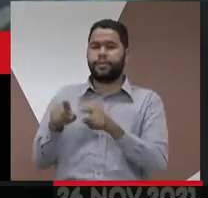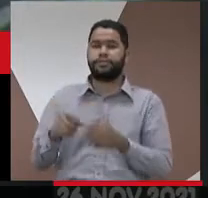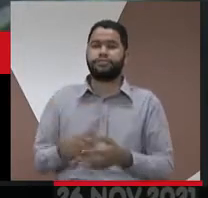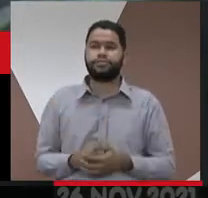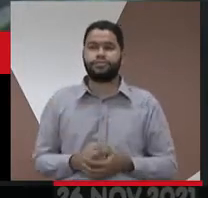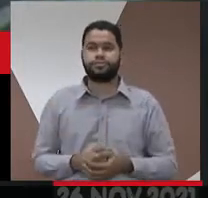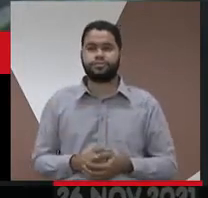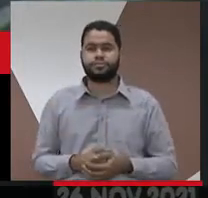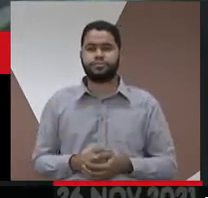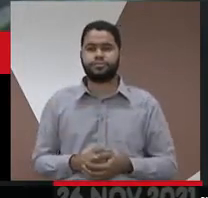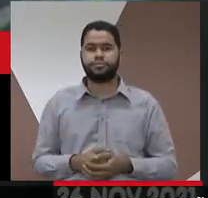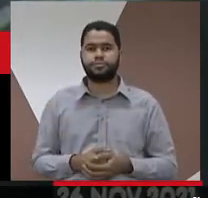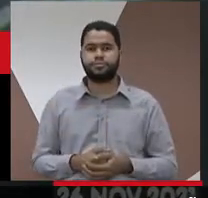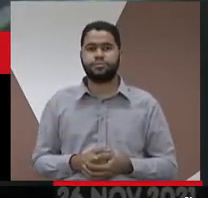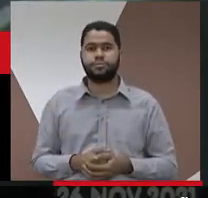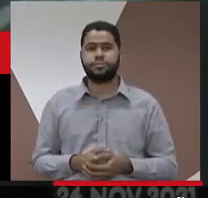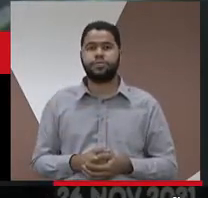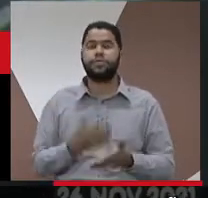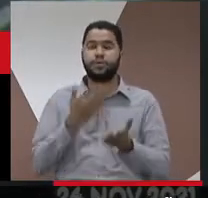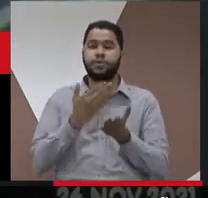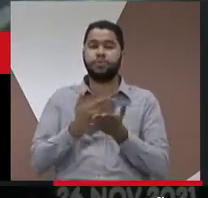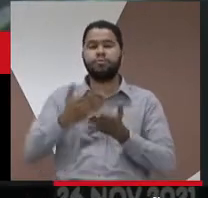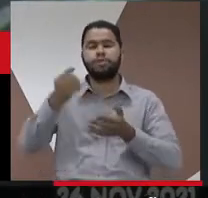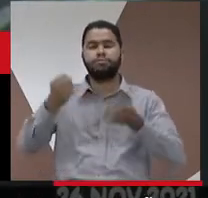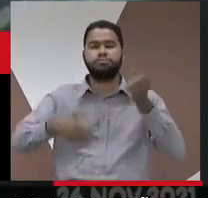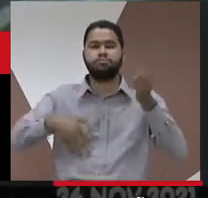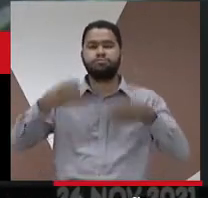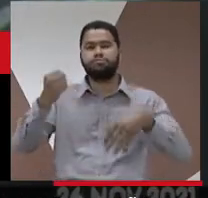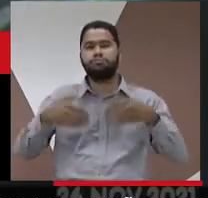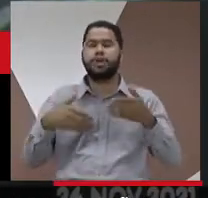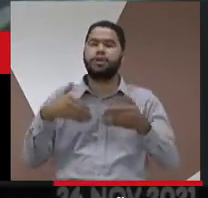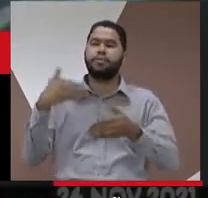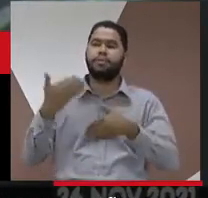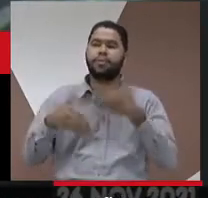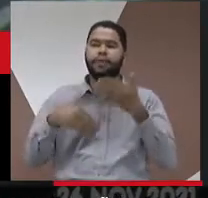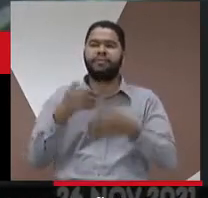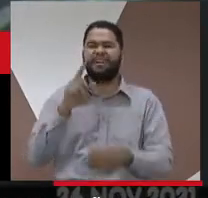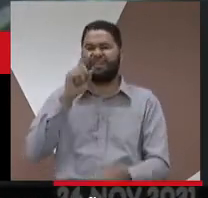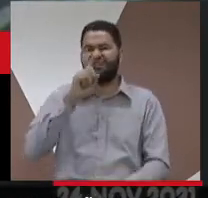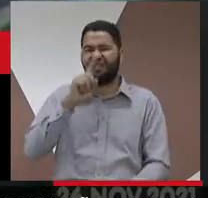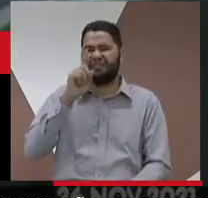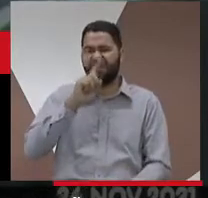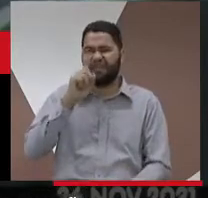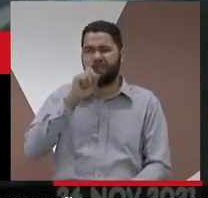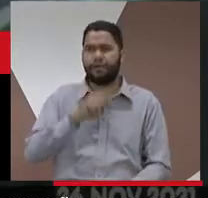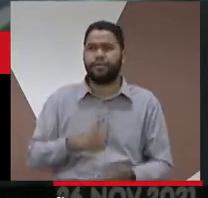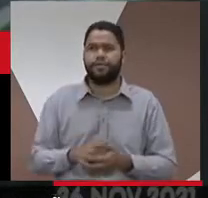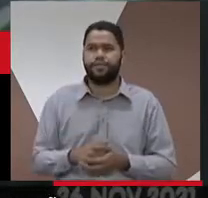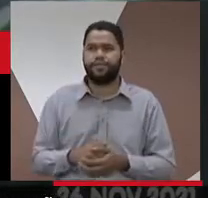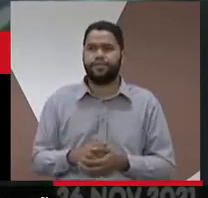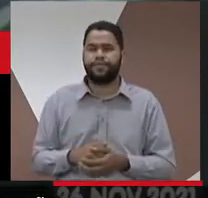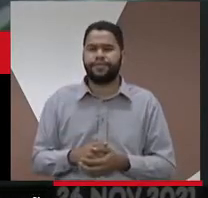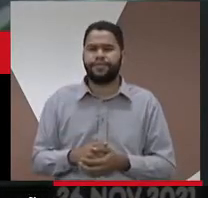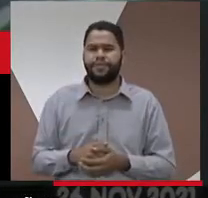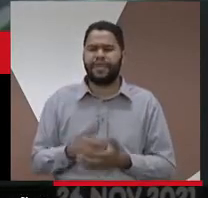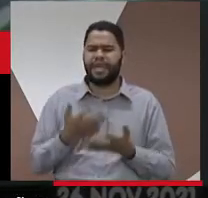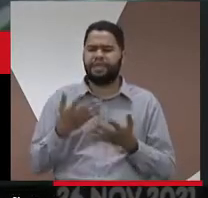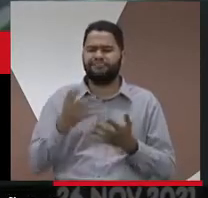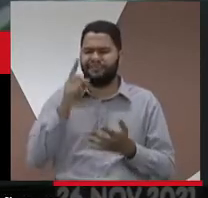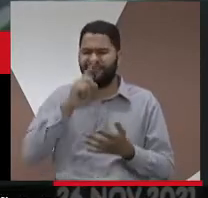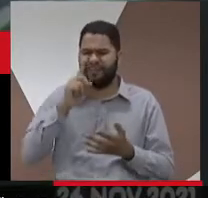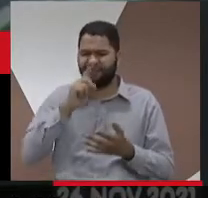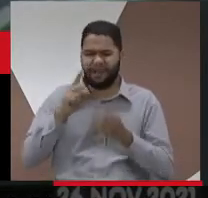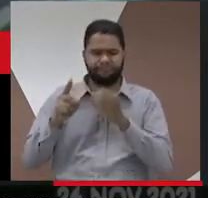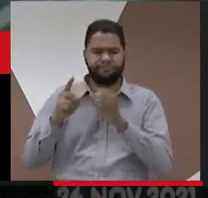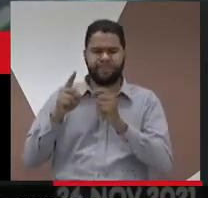um. Comecei a falar, aos poucos, dava falhas. Entendeu? Falha, perdia uma meia palavra,